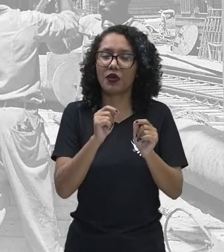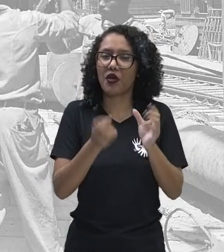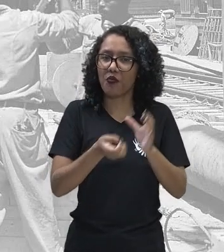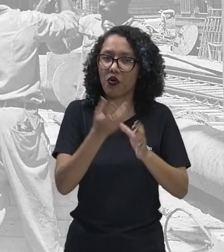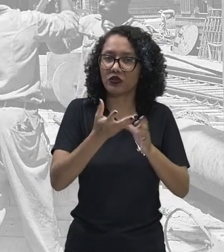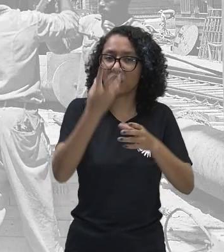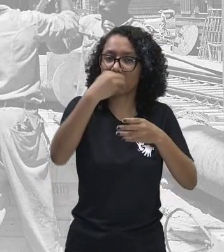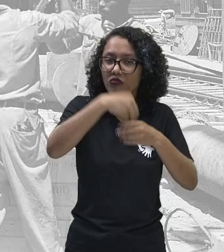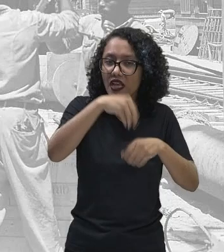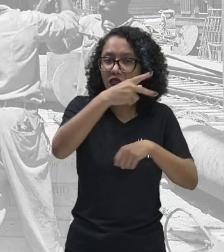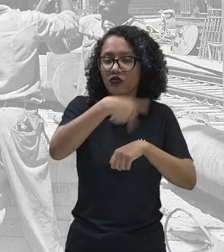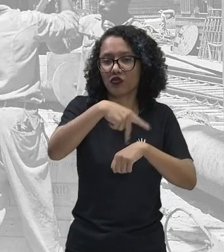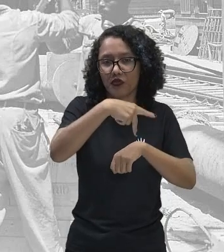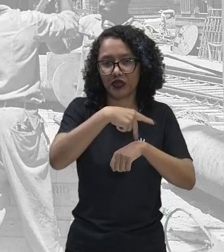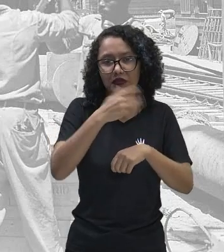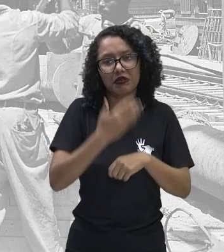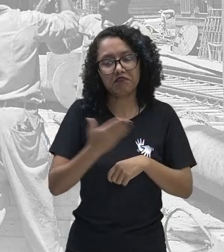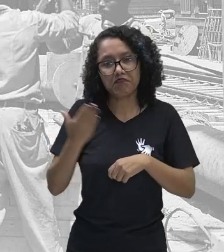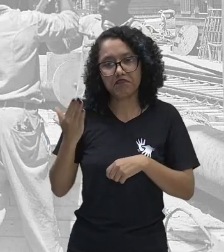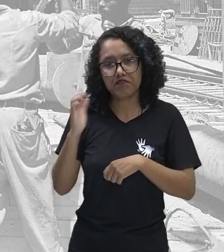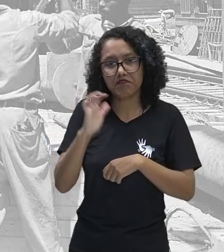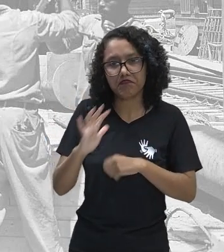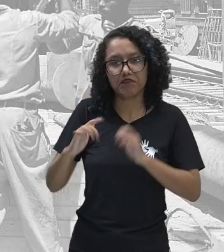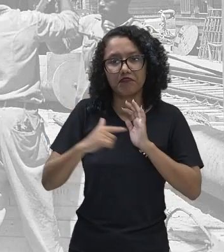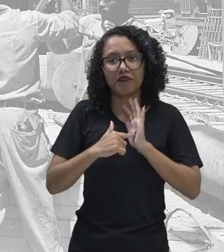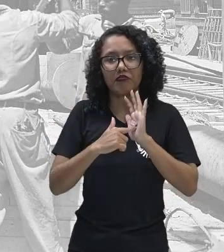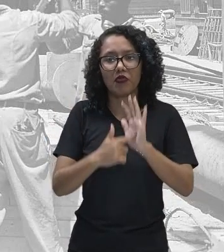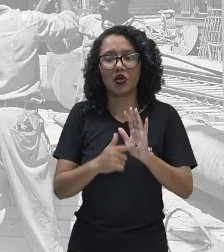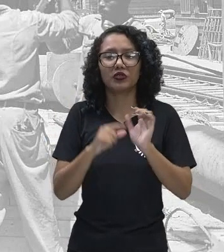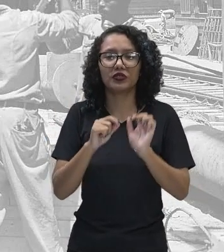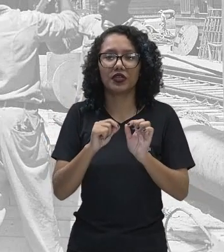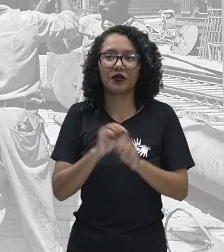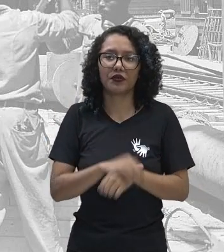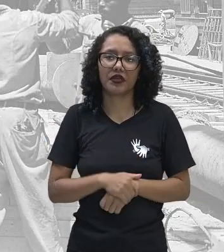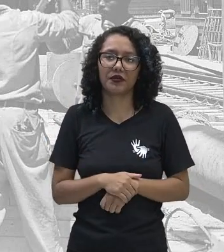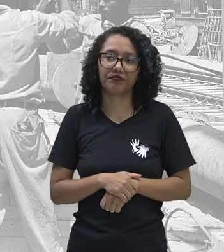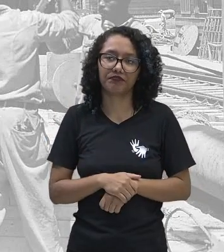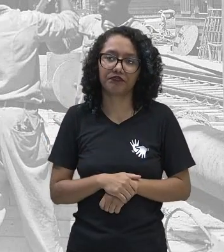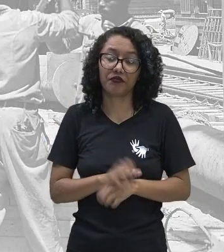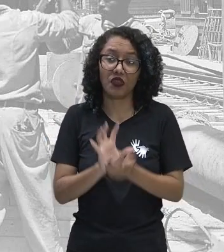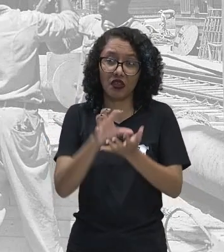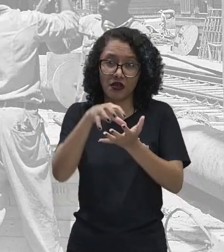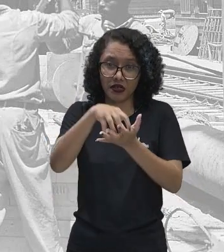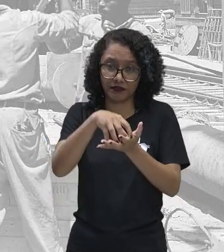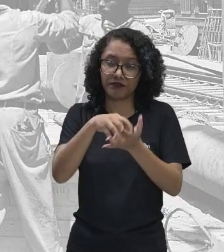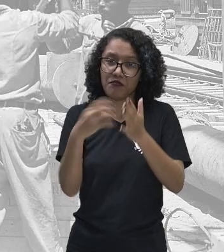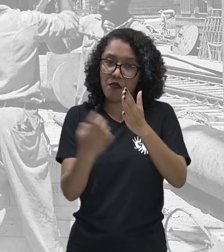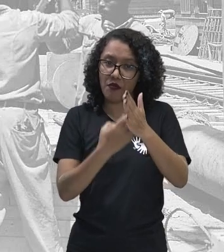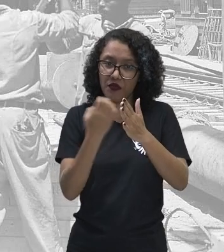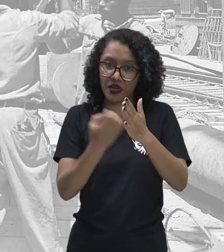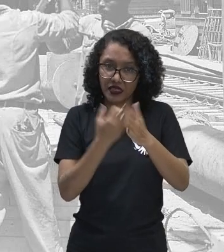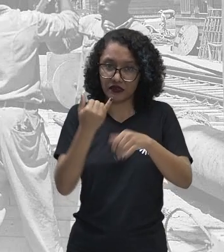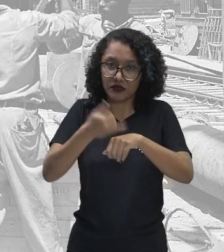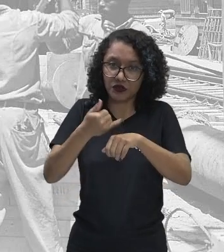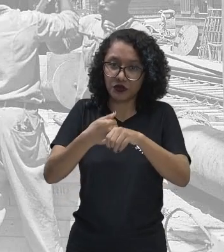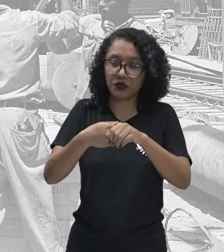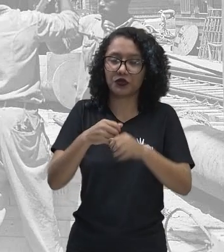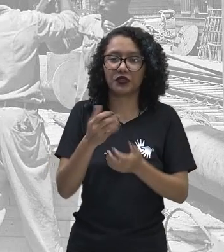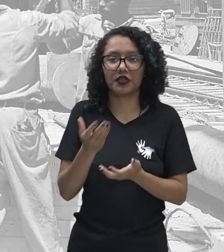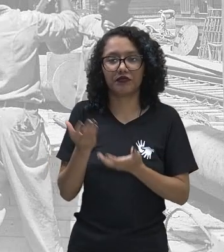num cenário que faz referência à Companhia Siderúrgica Nacional. Essa companhia, ela foi construída